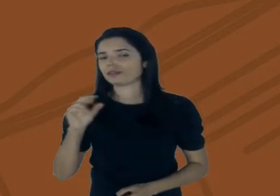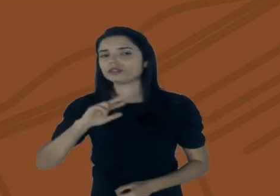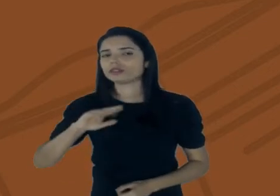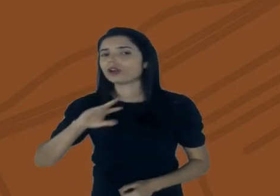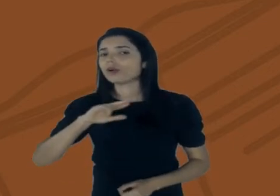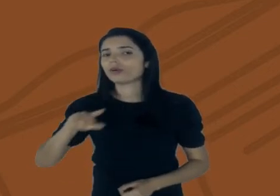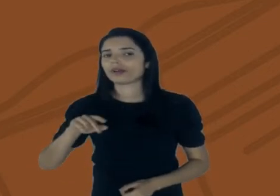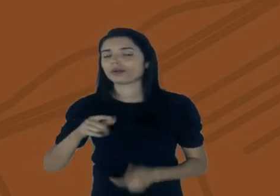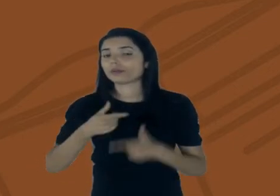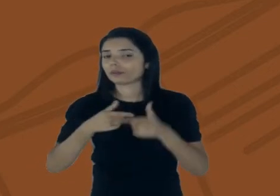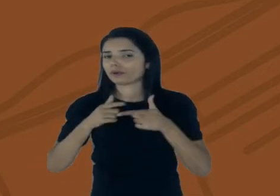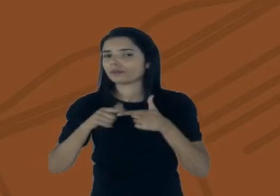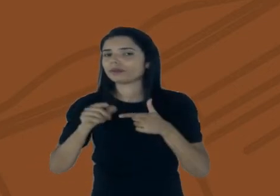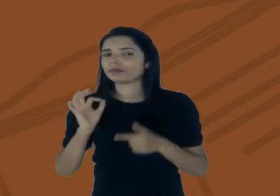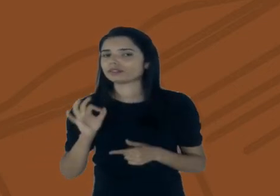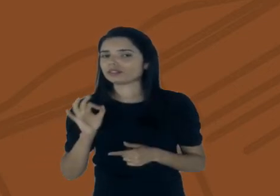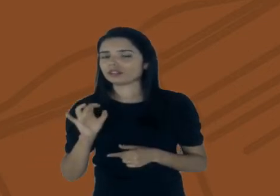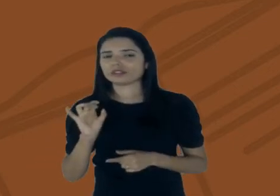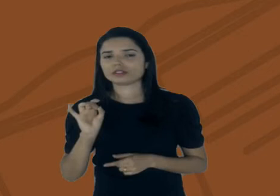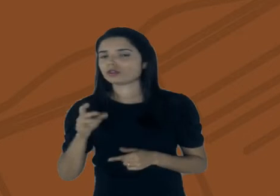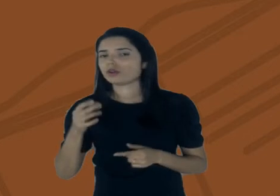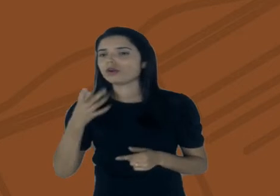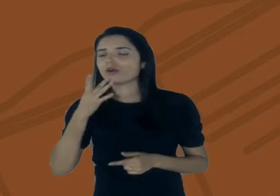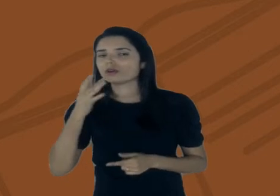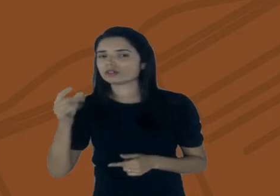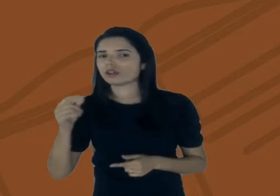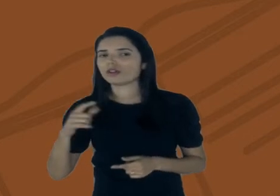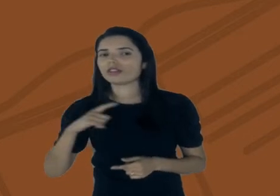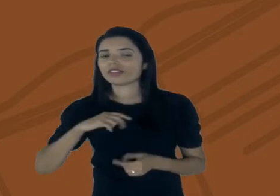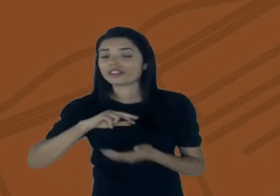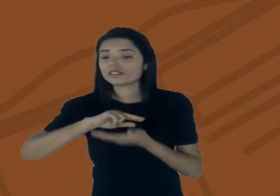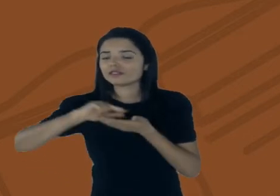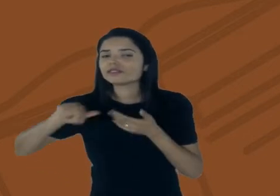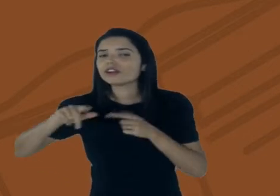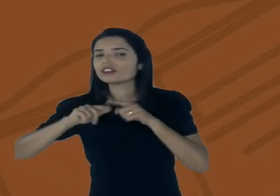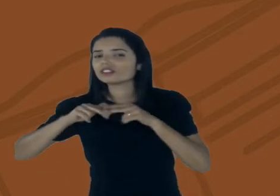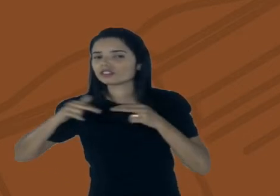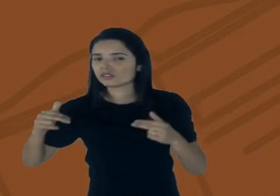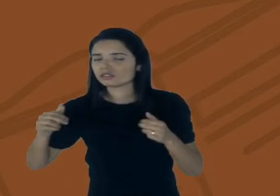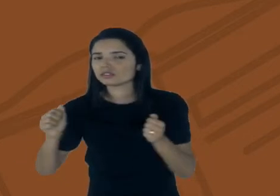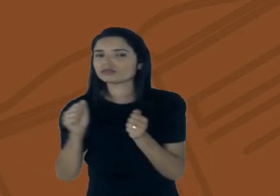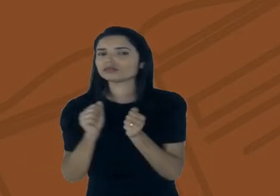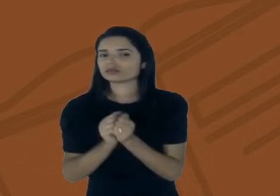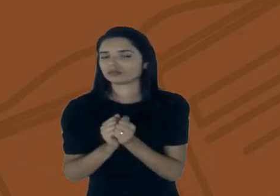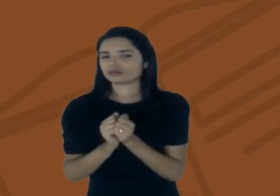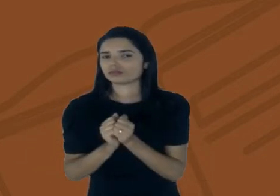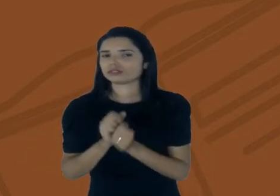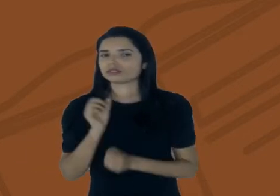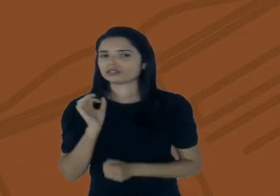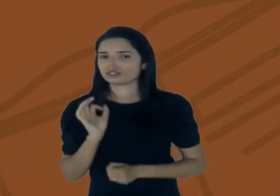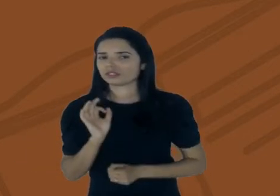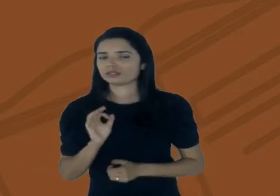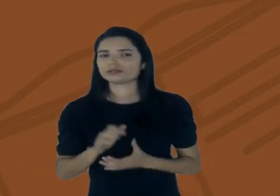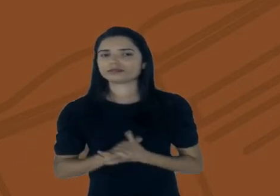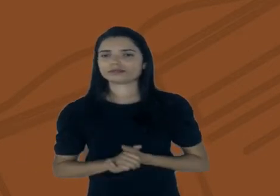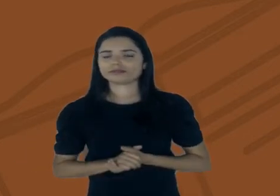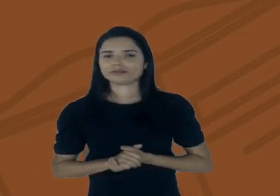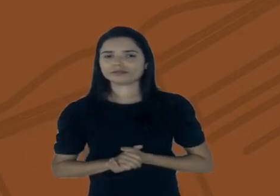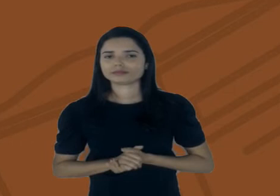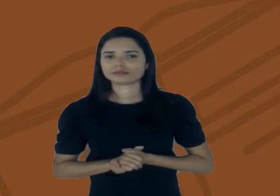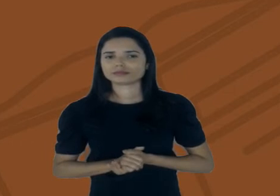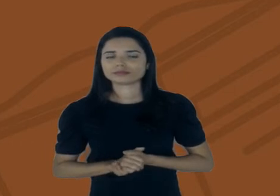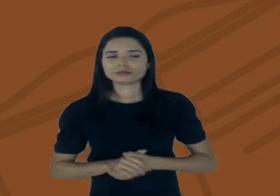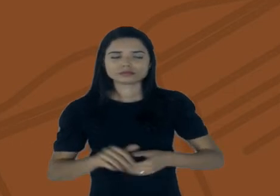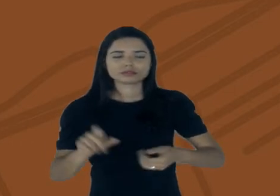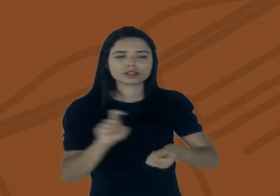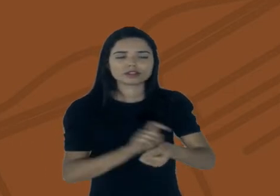ocasionar isso, então é mentira, porque não é só ele, existem também outros fatores junto com ele que podem ocasionar isso. O